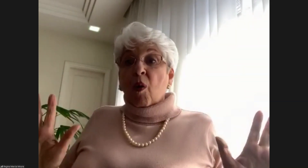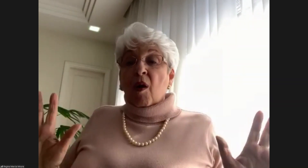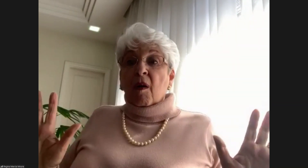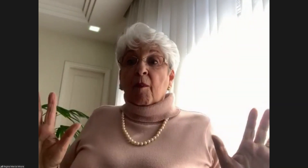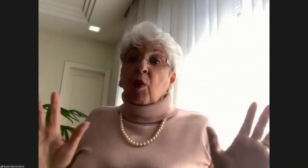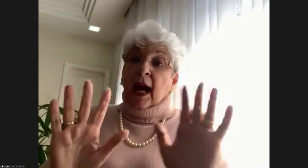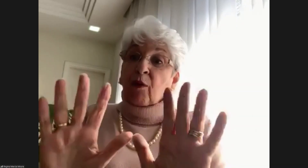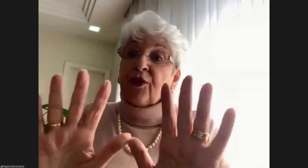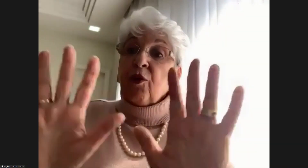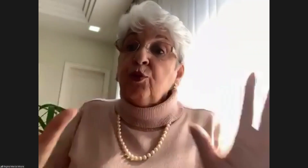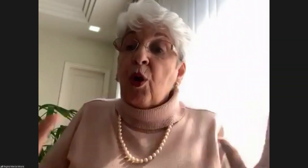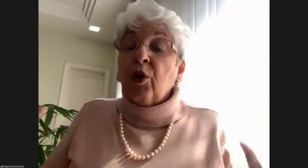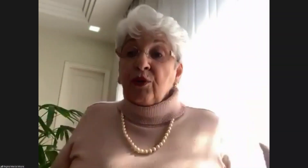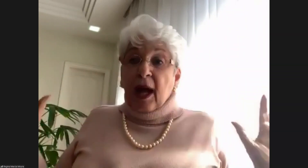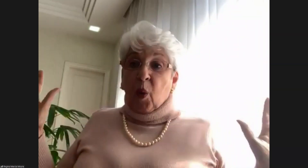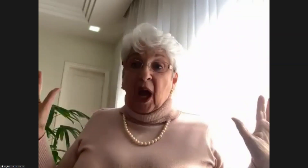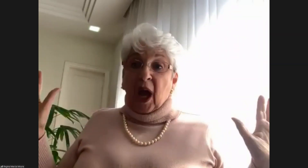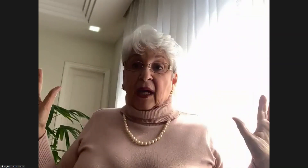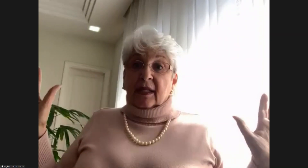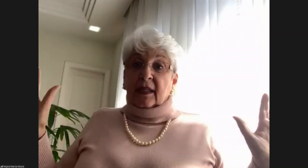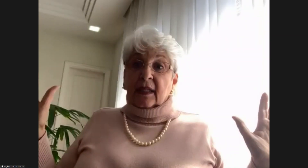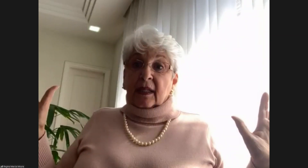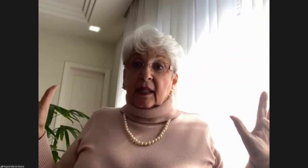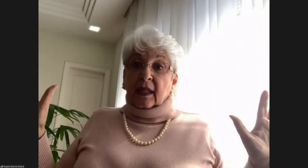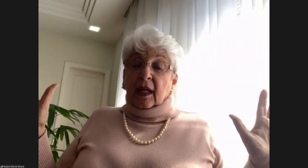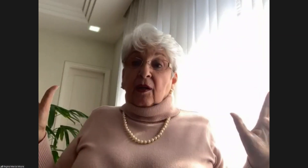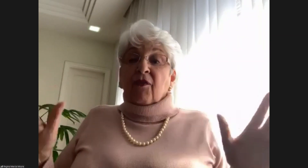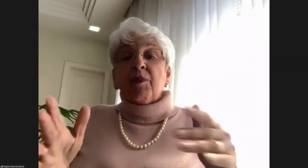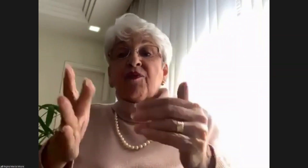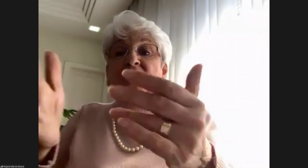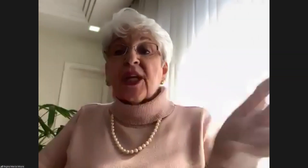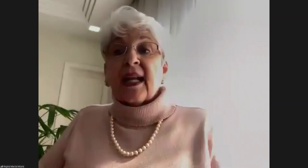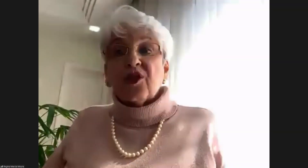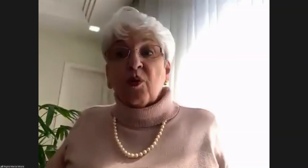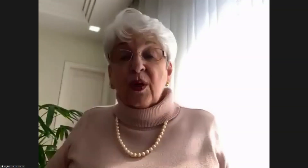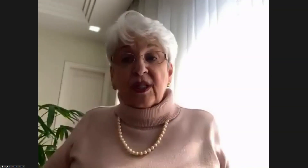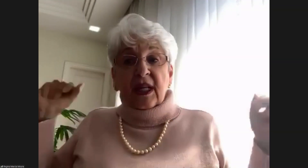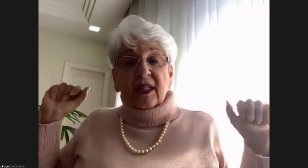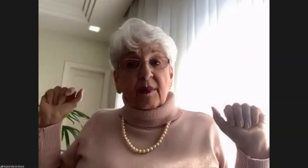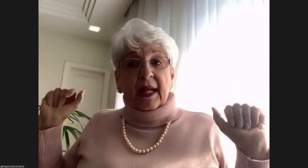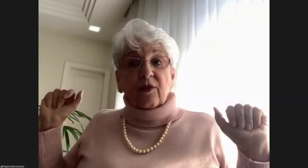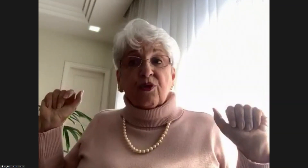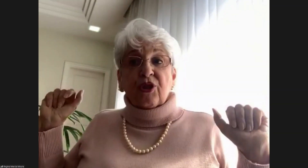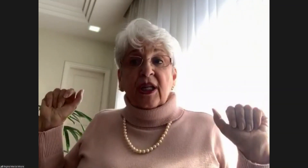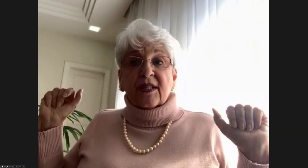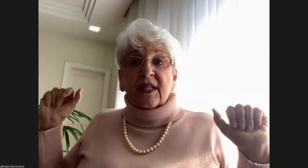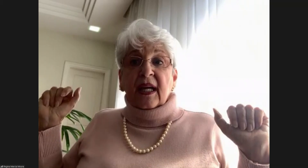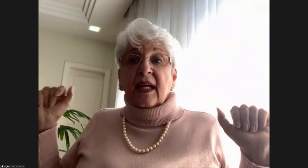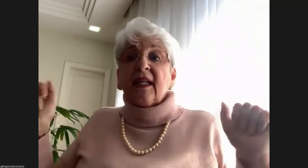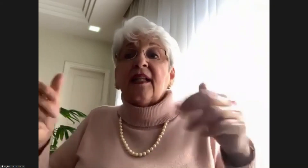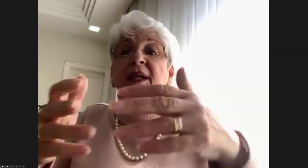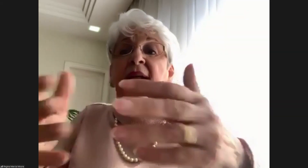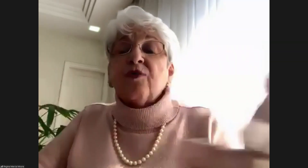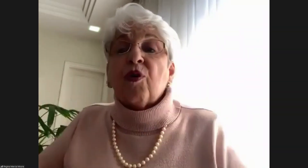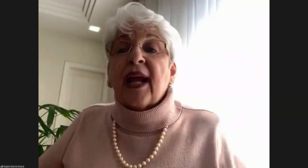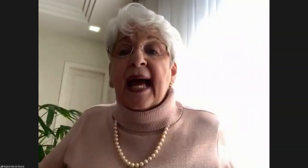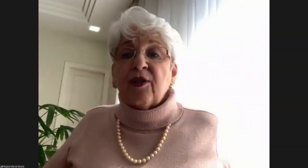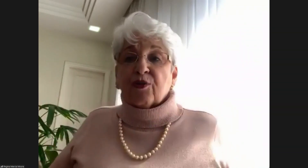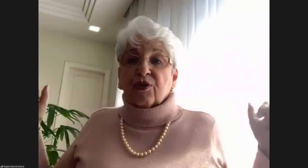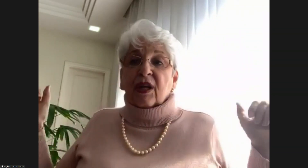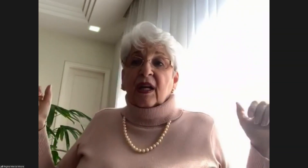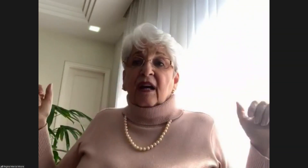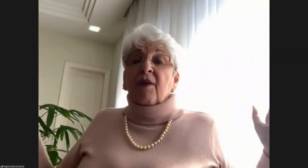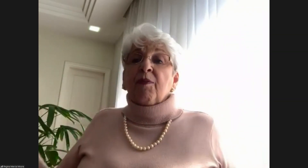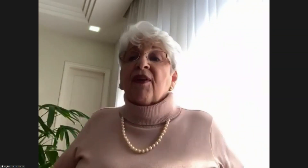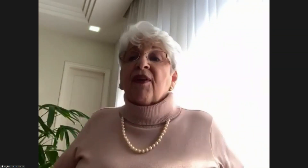carro. O carro virou o dono da rua. Vamos fechar as ruas em determinados dias, em determinados